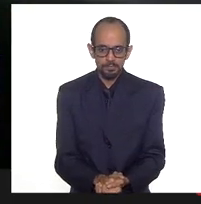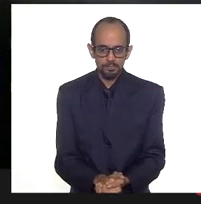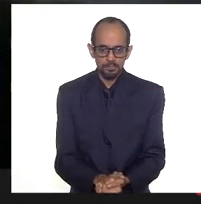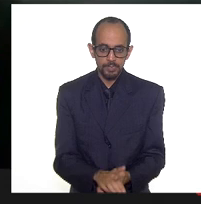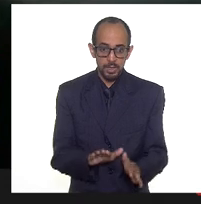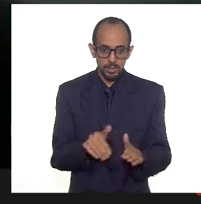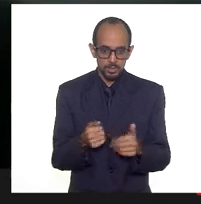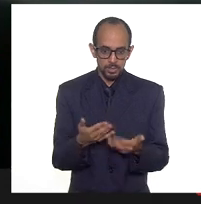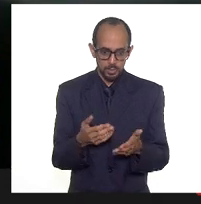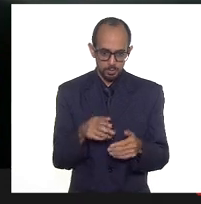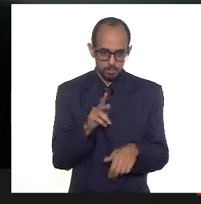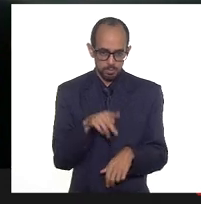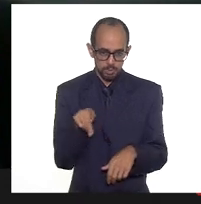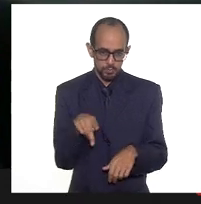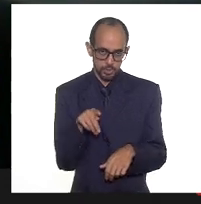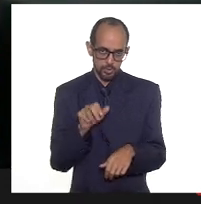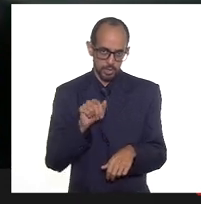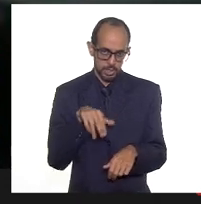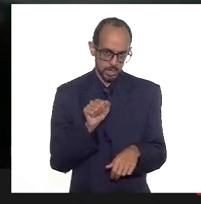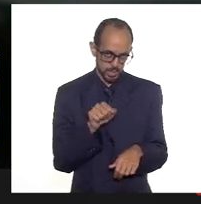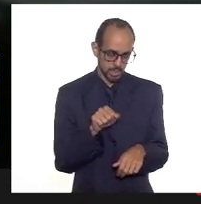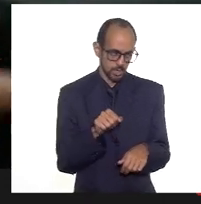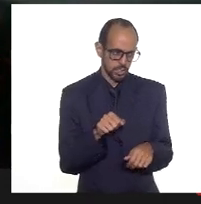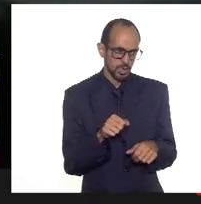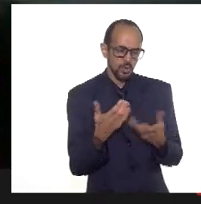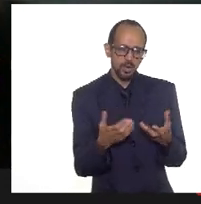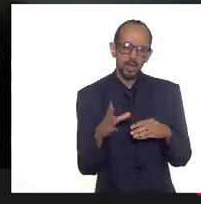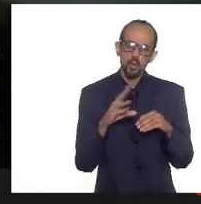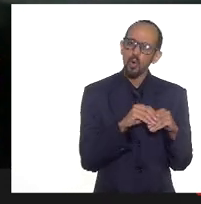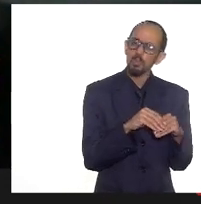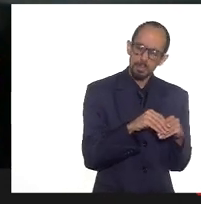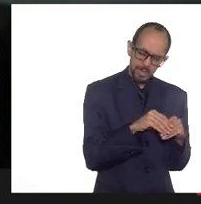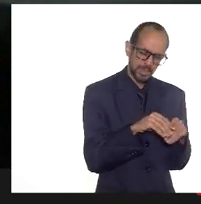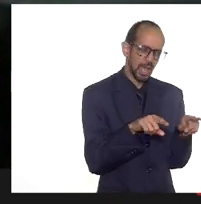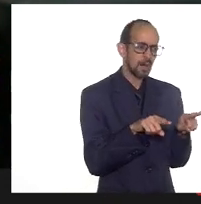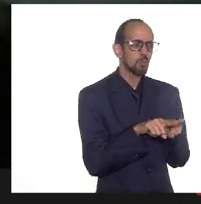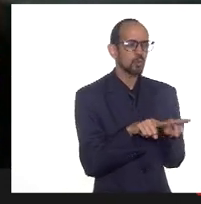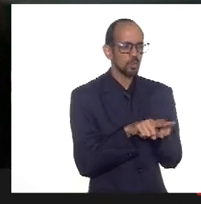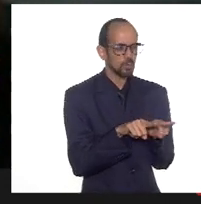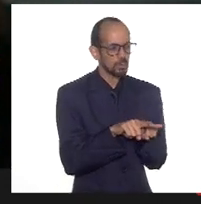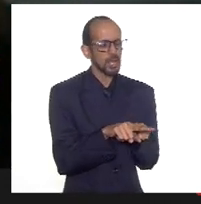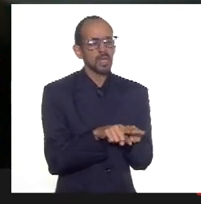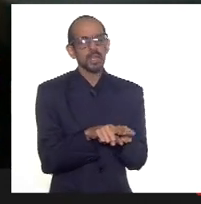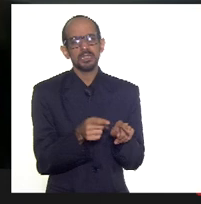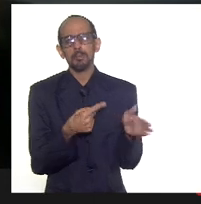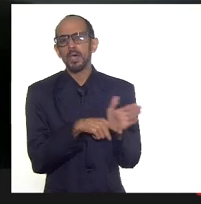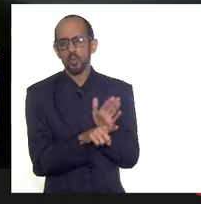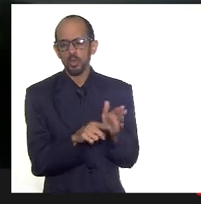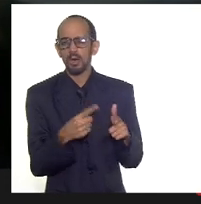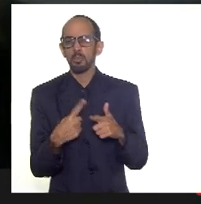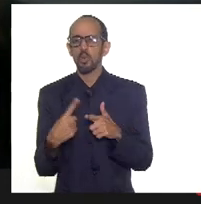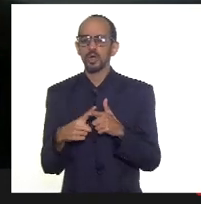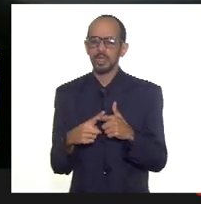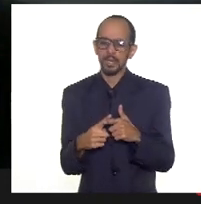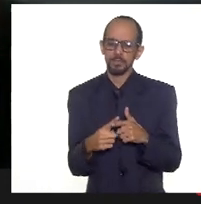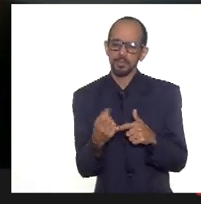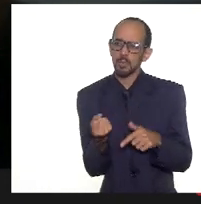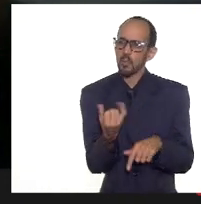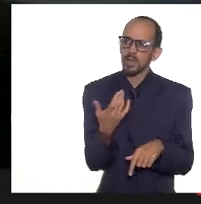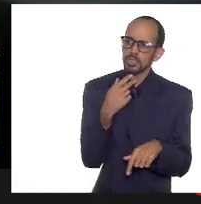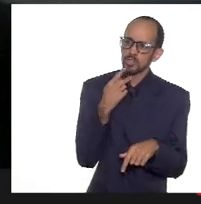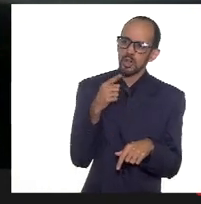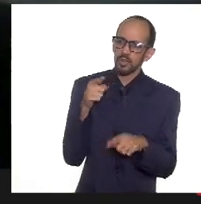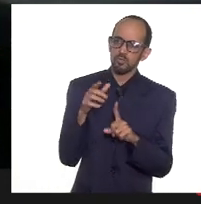e complementar a pergunta do deputado Átila Nunes, que eu achei essa abordagem bem interessante. É porque, quando a senhora fez